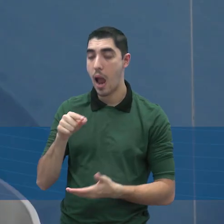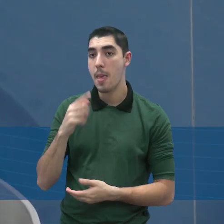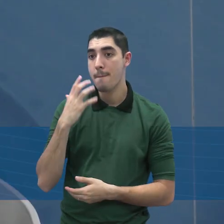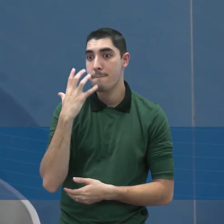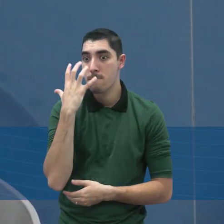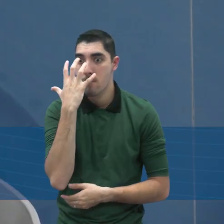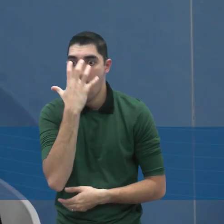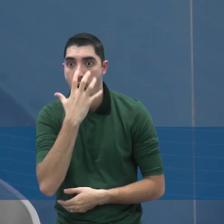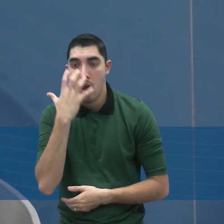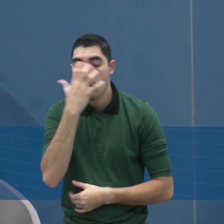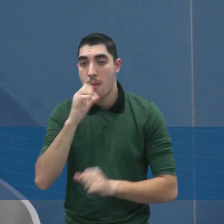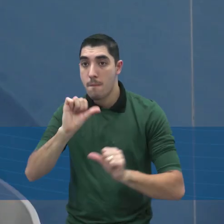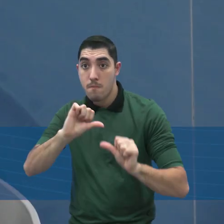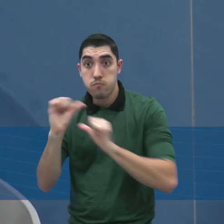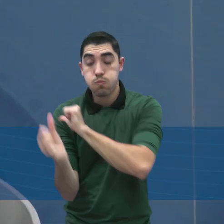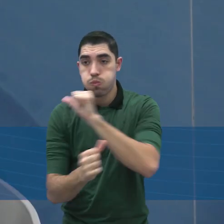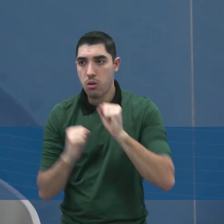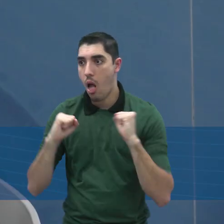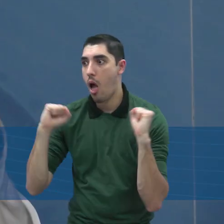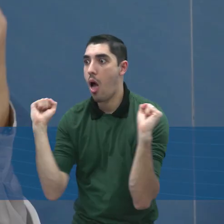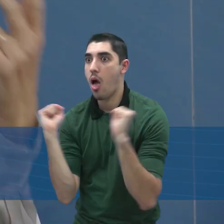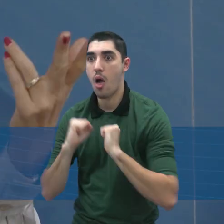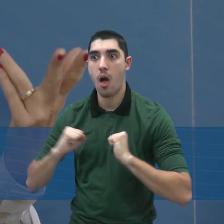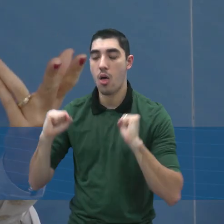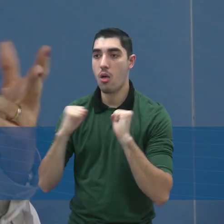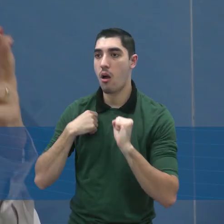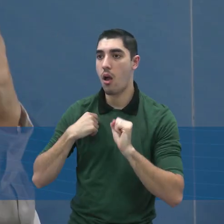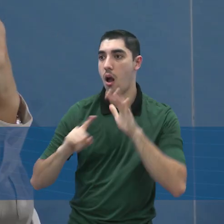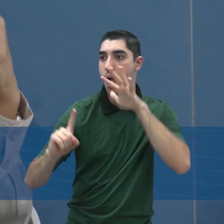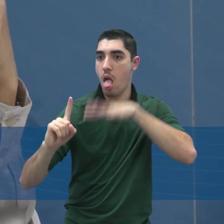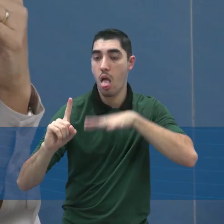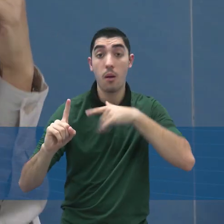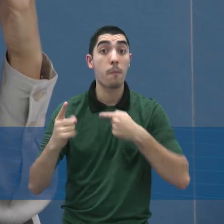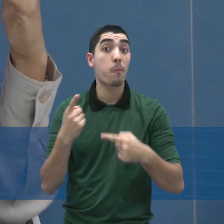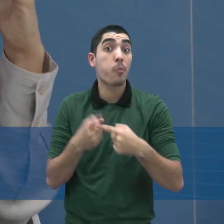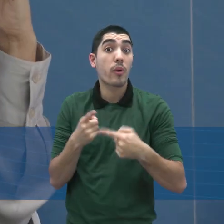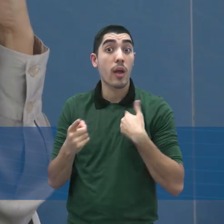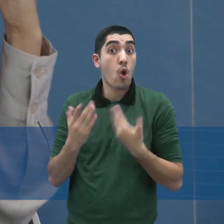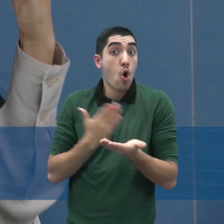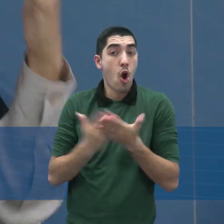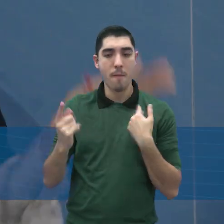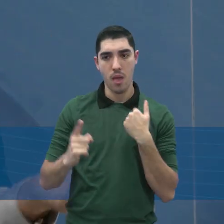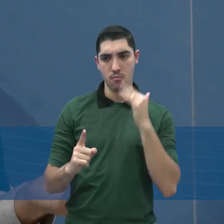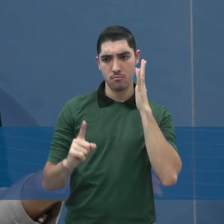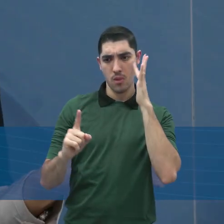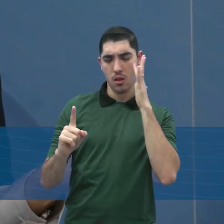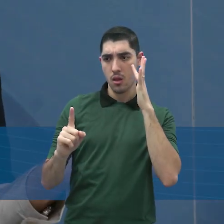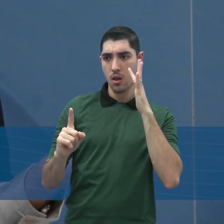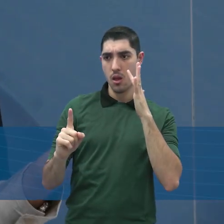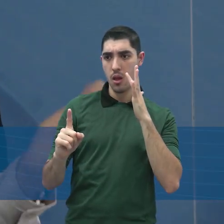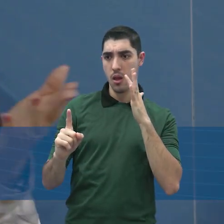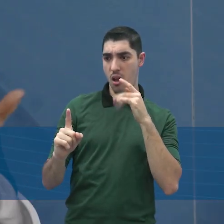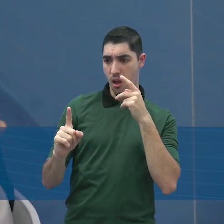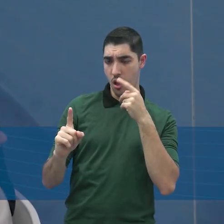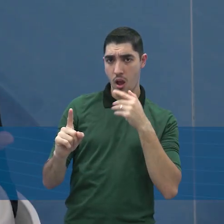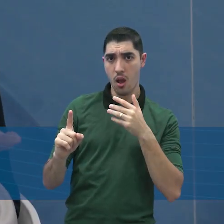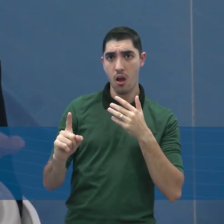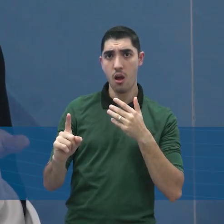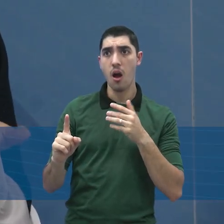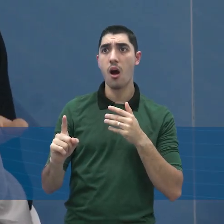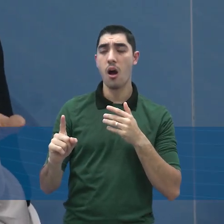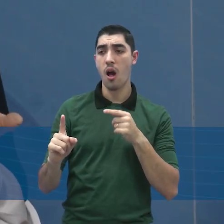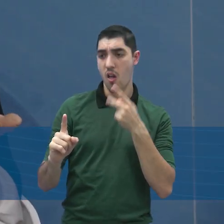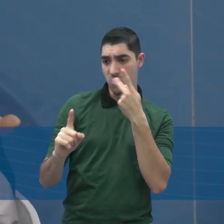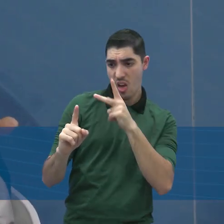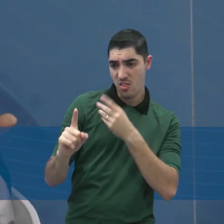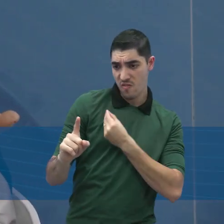fanatismo quando você passa a lesar ou entender que a vida do outro não é tão... Em um ponto